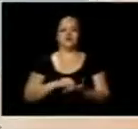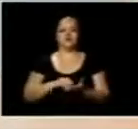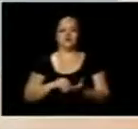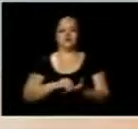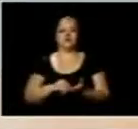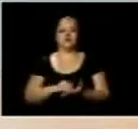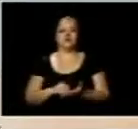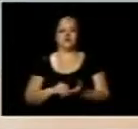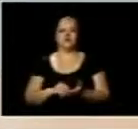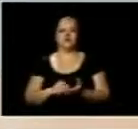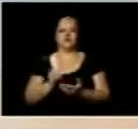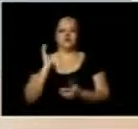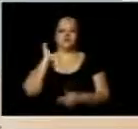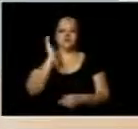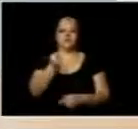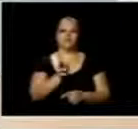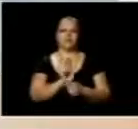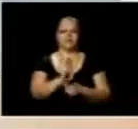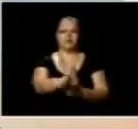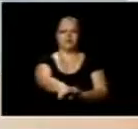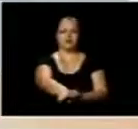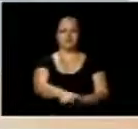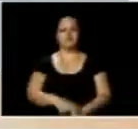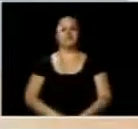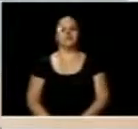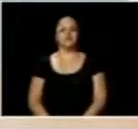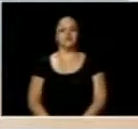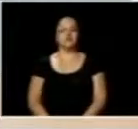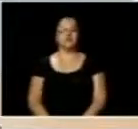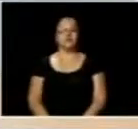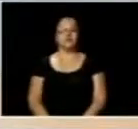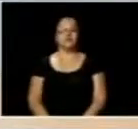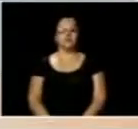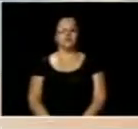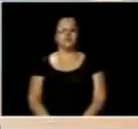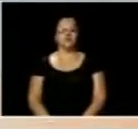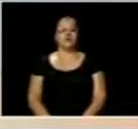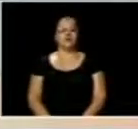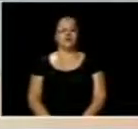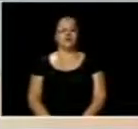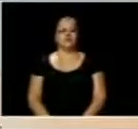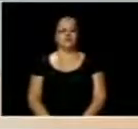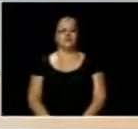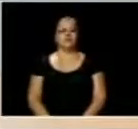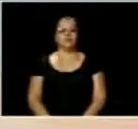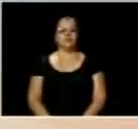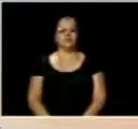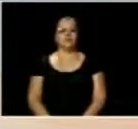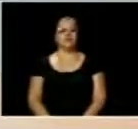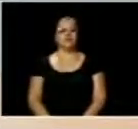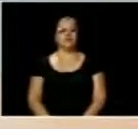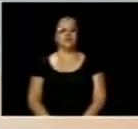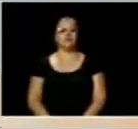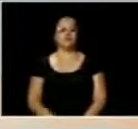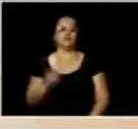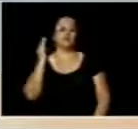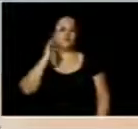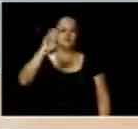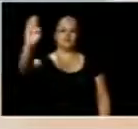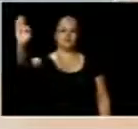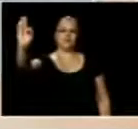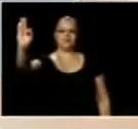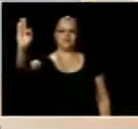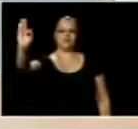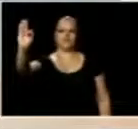das ideias, ele está aí, uma possível indicação dele para a secretaria, lá na frente, ele pode quebrar suas pernas.